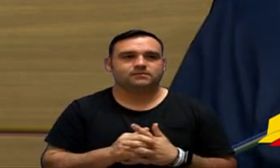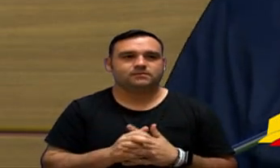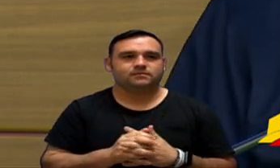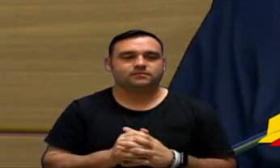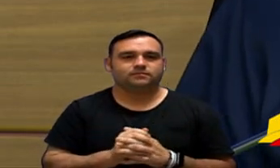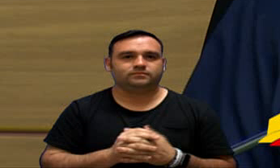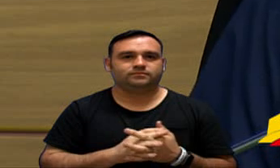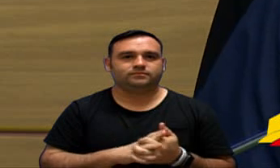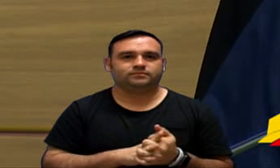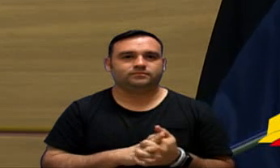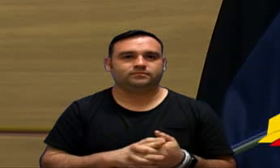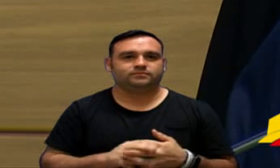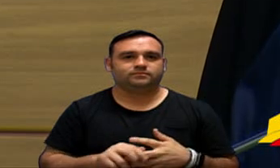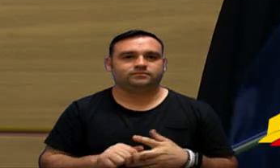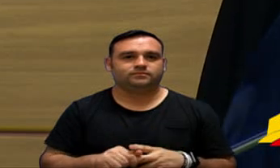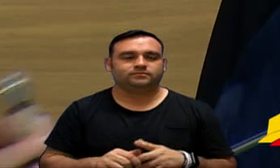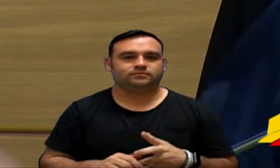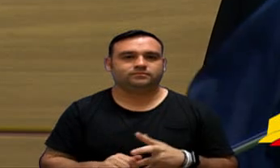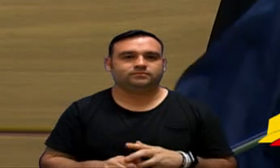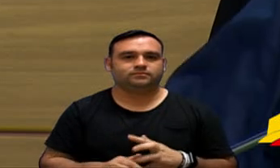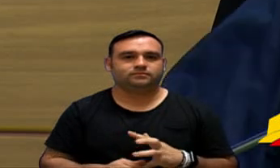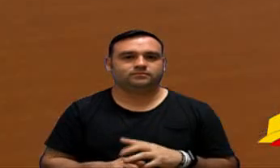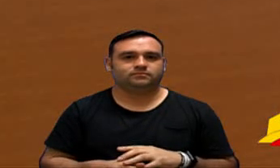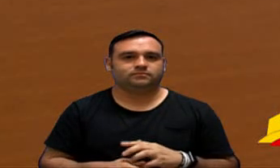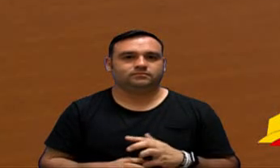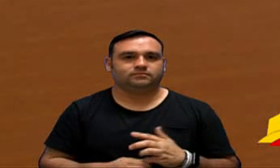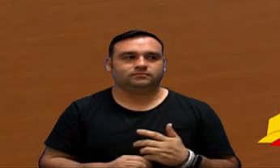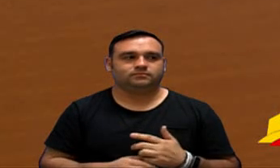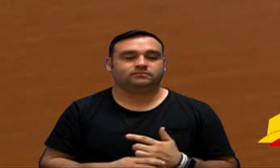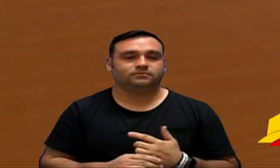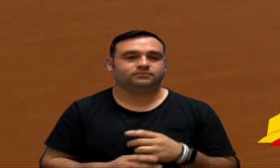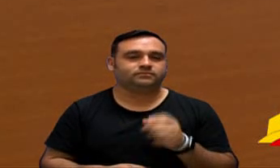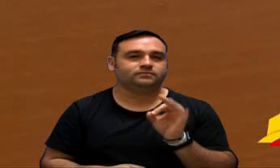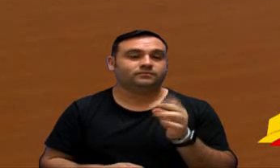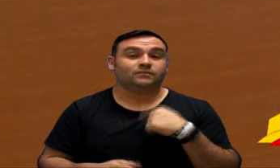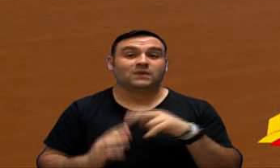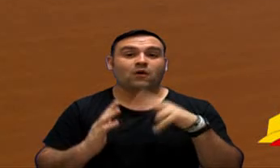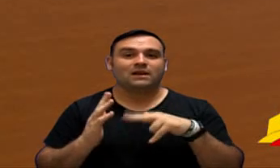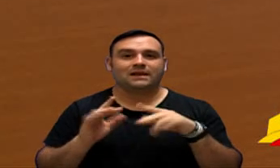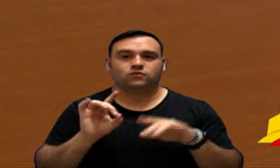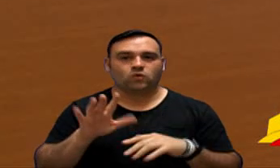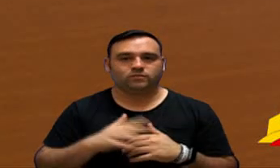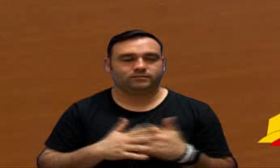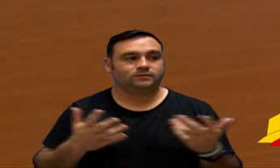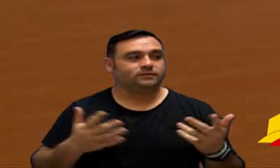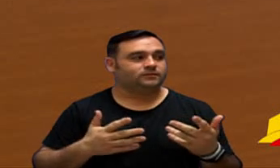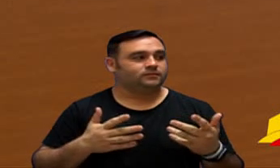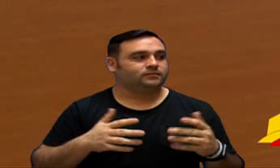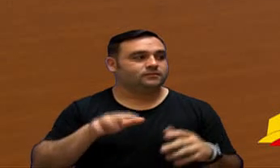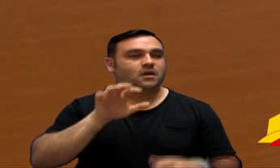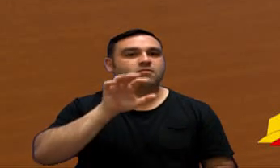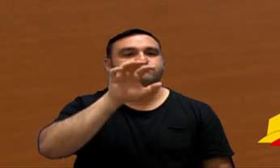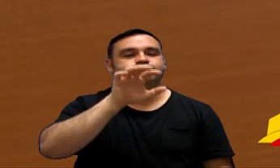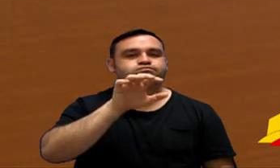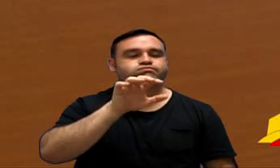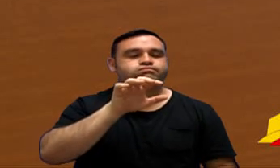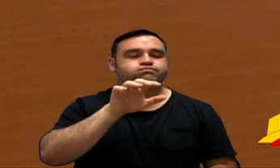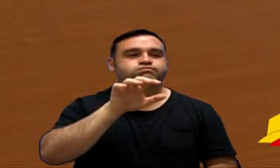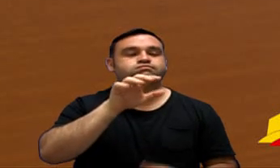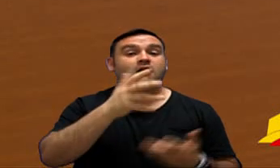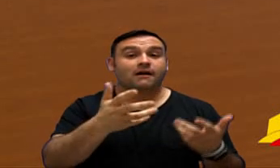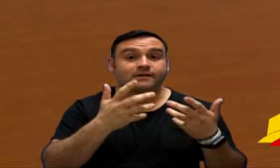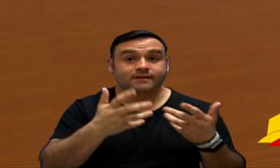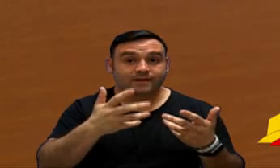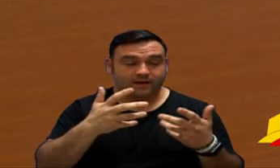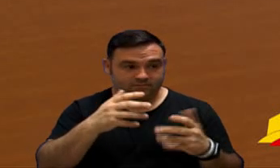Ah, é? Ah, é da Sercom. Você vai ter só que ler, porque não deu tempo de preparar. Ah, tá. Estou só lendo, então. As unidades que nós